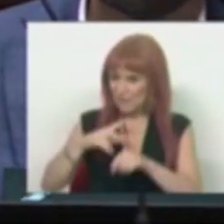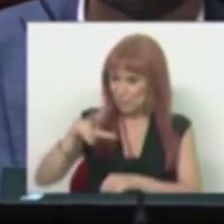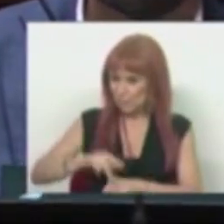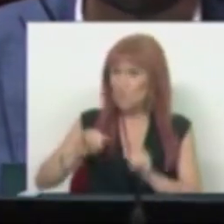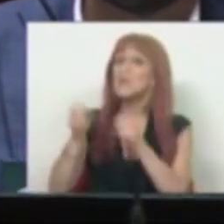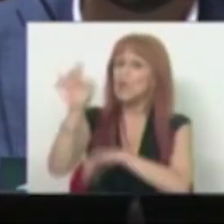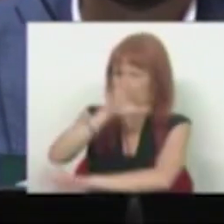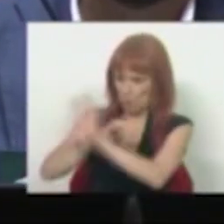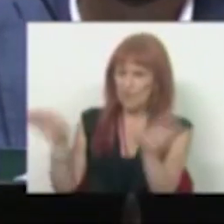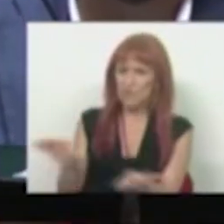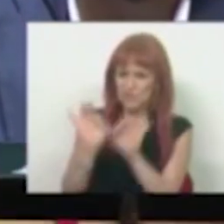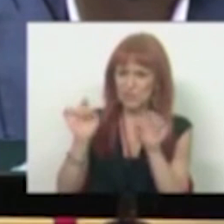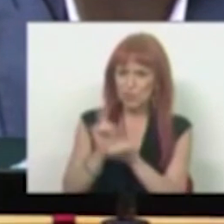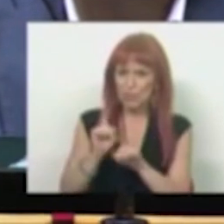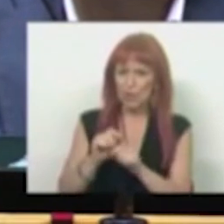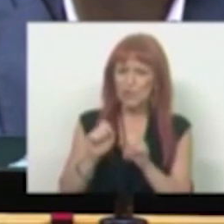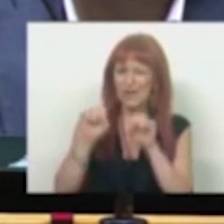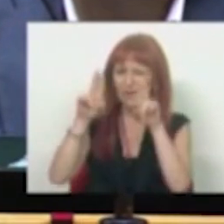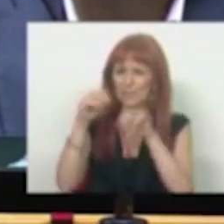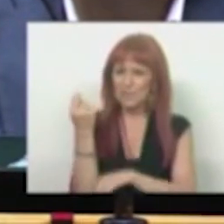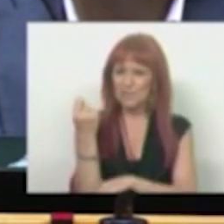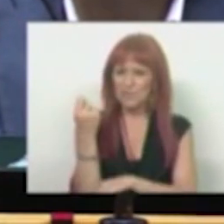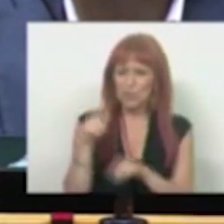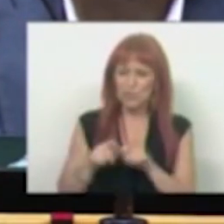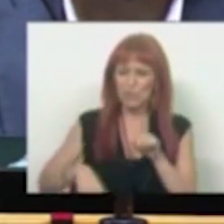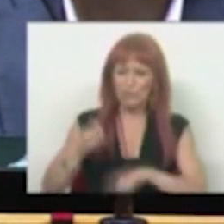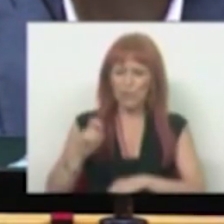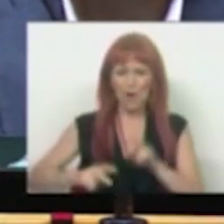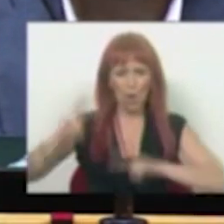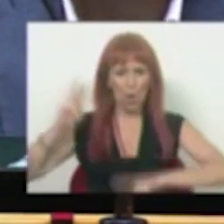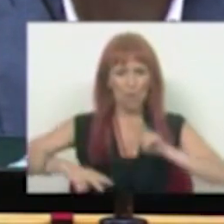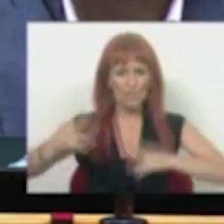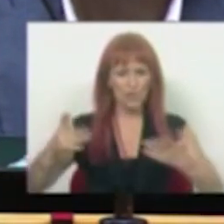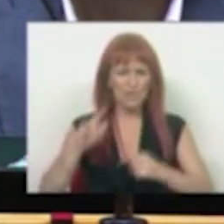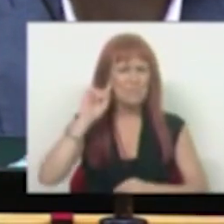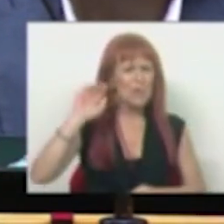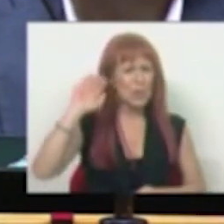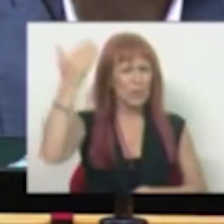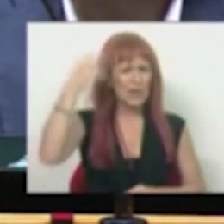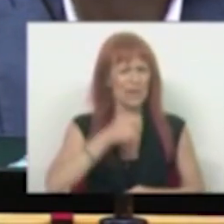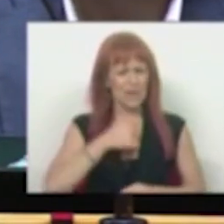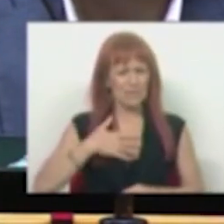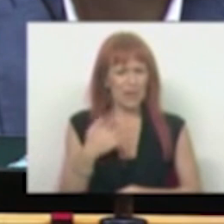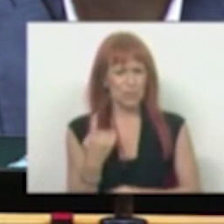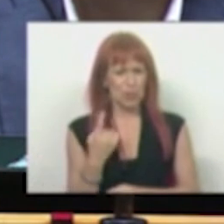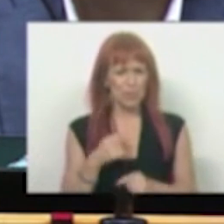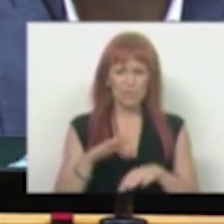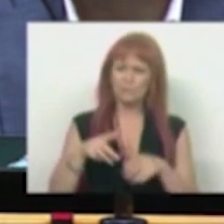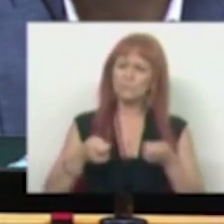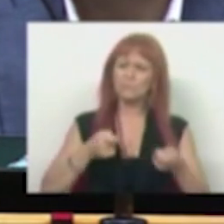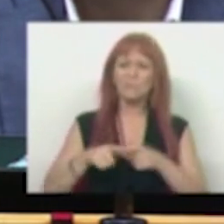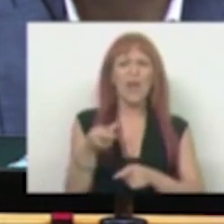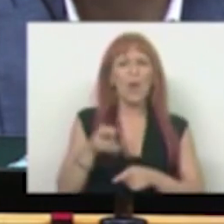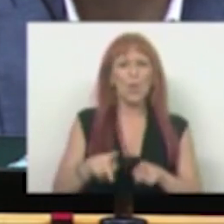nacional e europeu por branqueamento de capitais e por fuga ao fisco. Prioridade a uma empresa que é administrada por